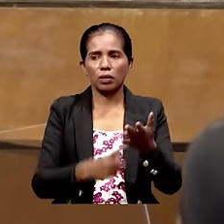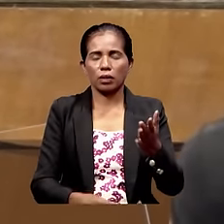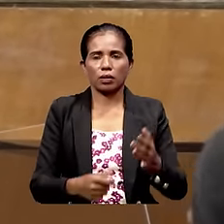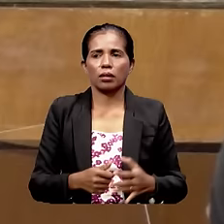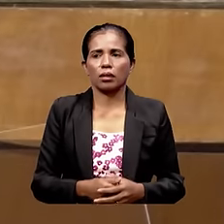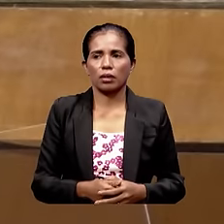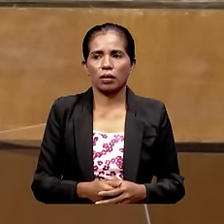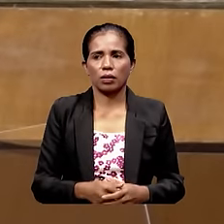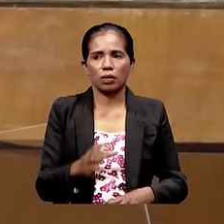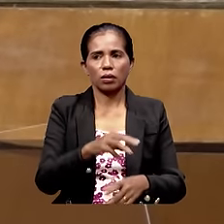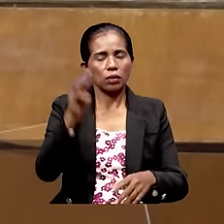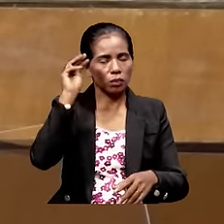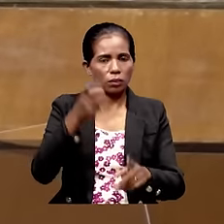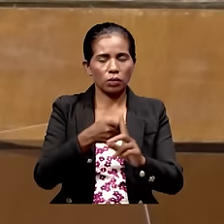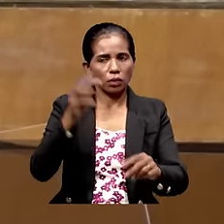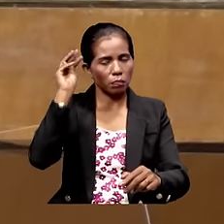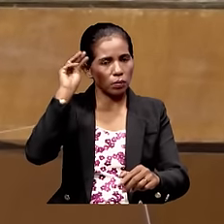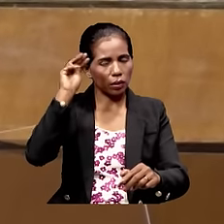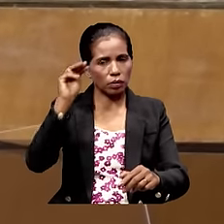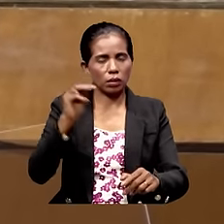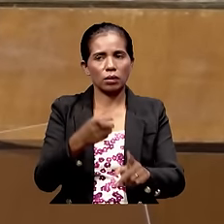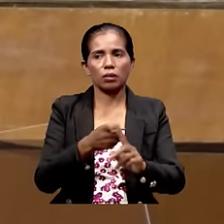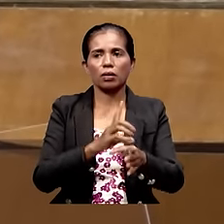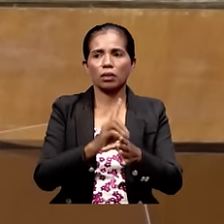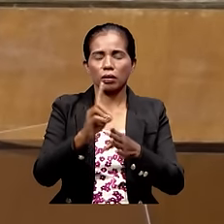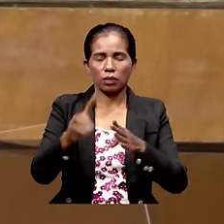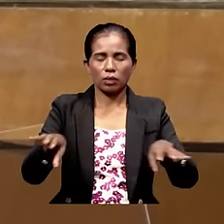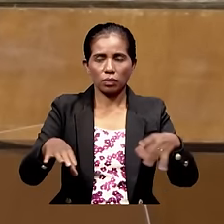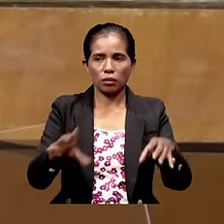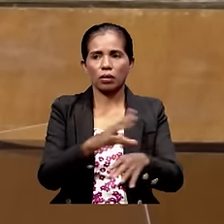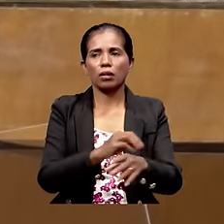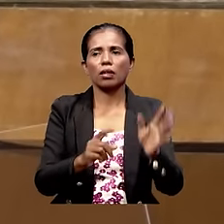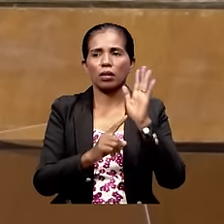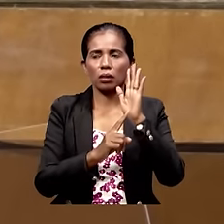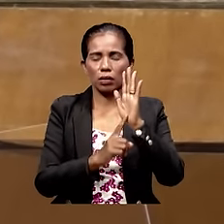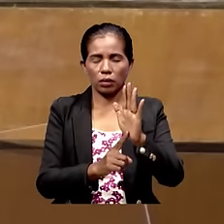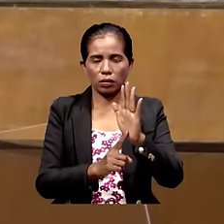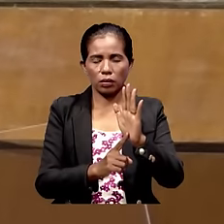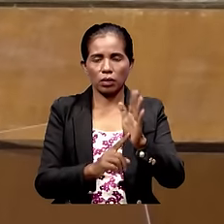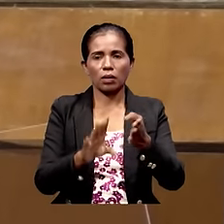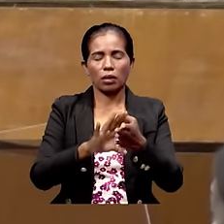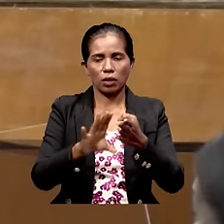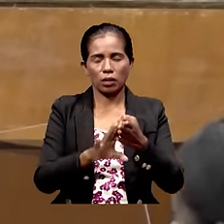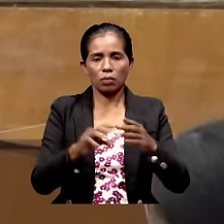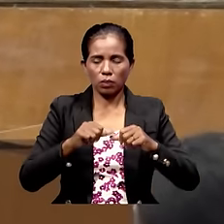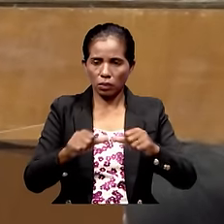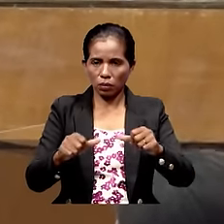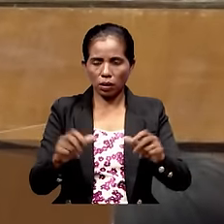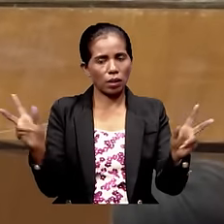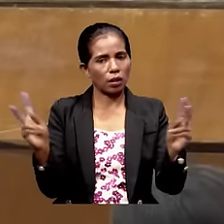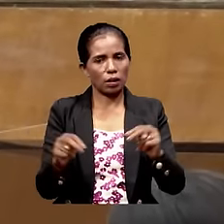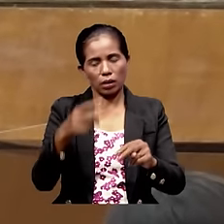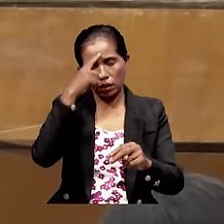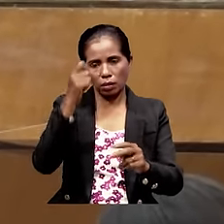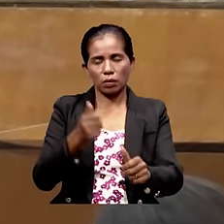normalmente o parte do Ministério da Saúde, liu se di direção geral serviço cooperativo, hato notificação continua online. Tamba baseia ba